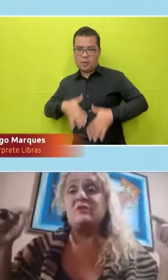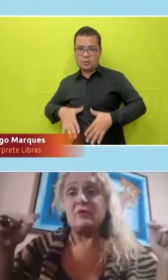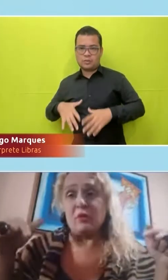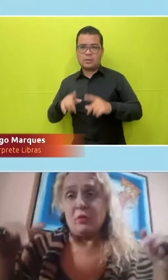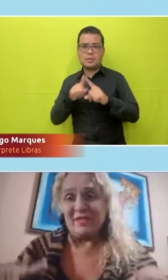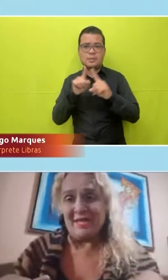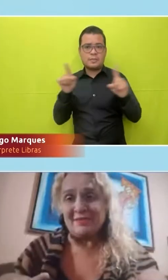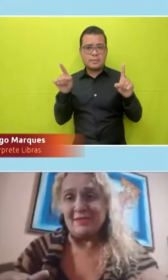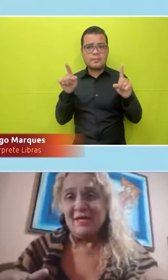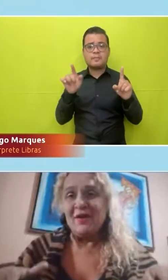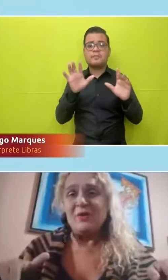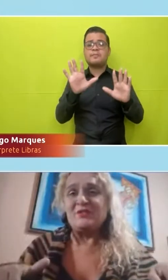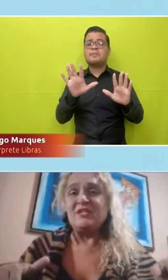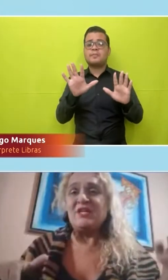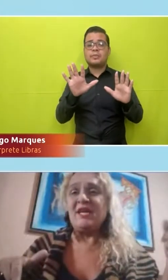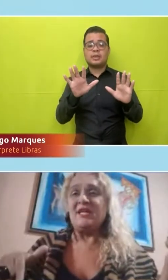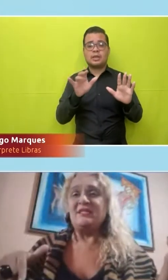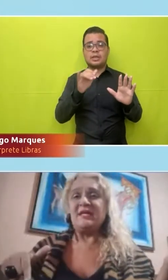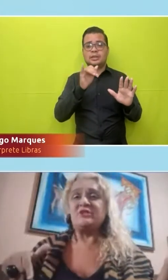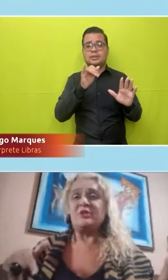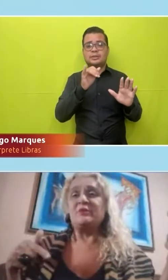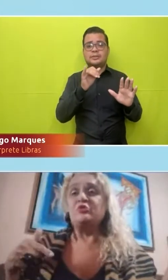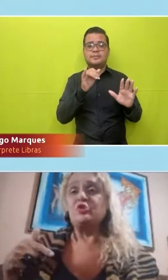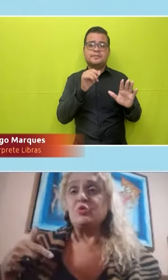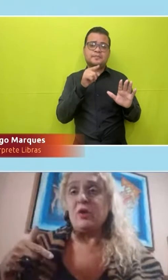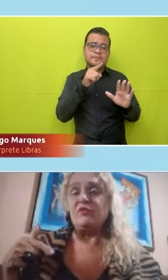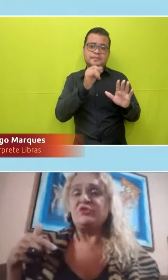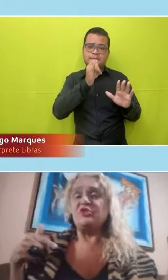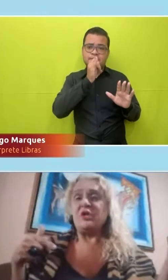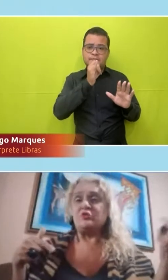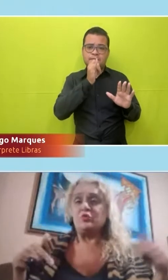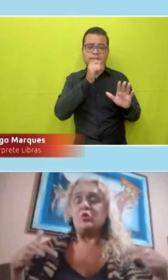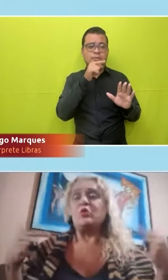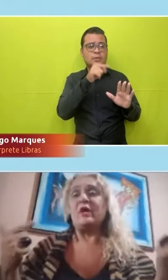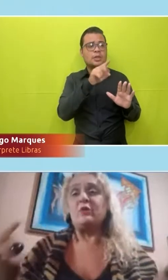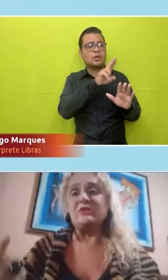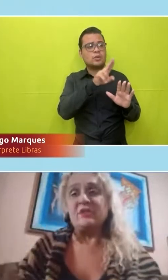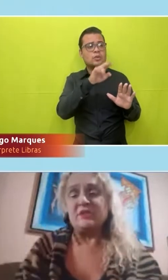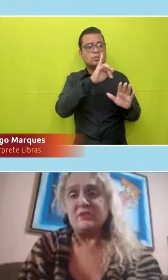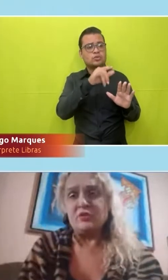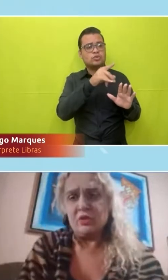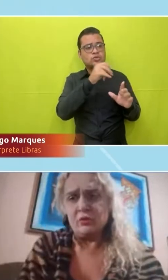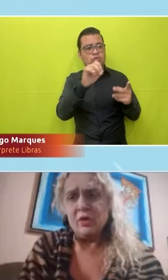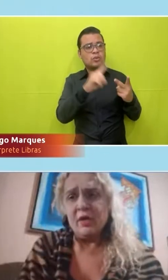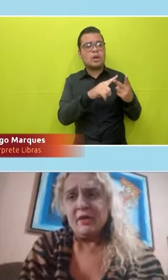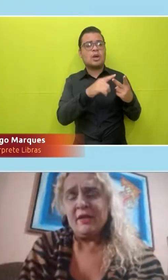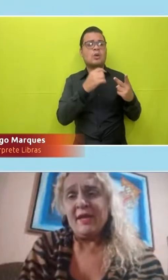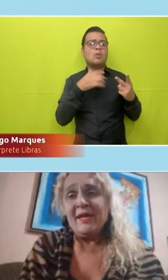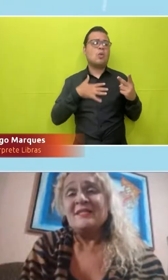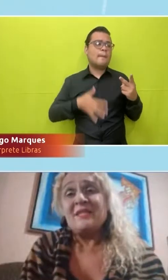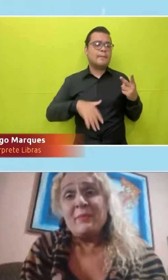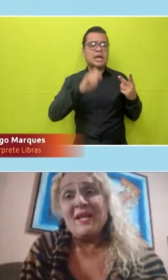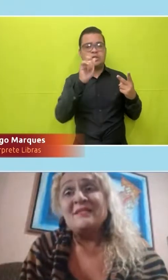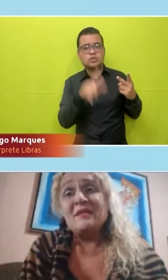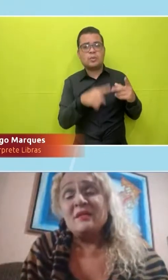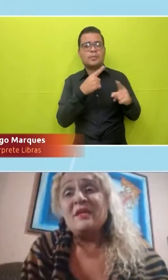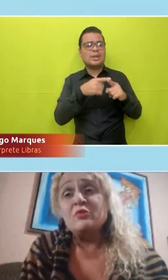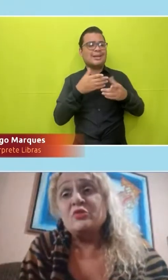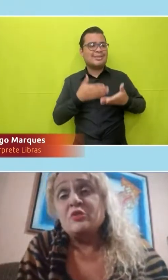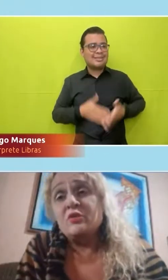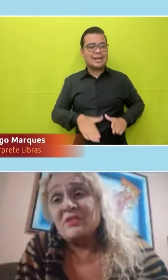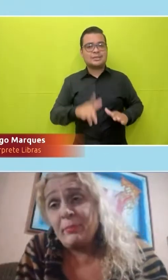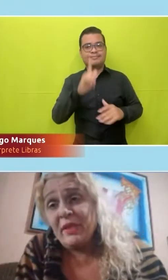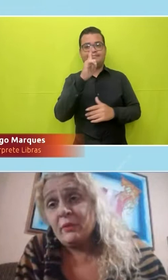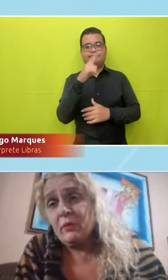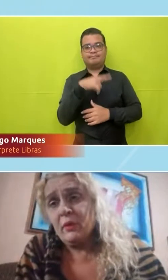gênero se obedeça, ou seja, ele ser chamado de João, vestido de azul ou qualquer coisa nesse sentido, né, estabeleça que